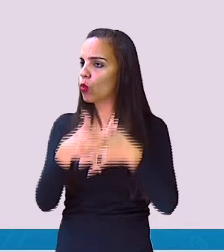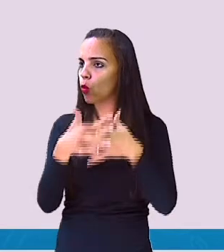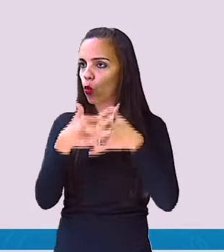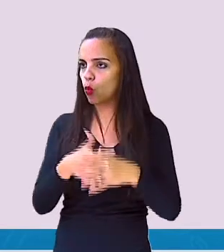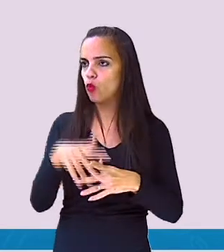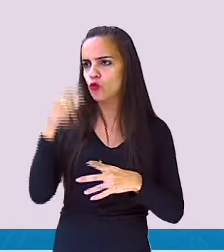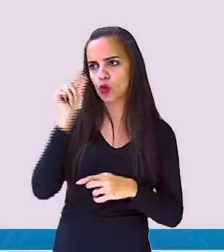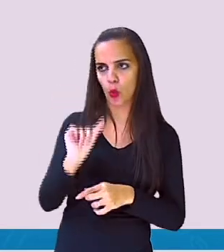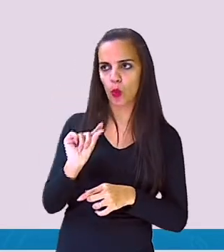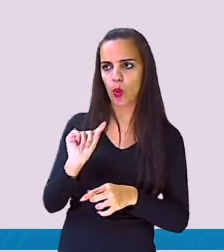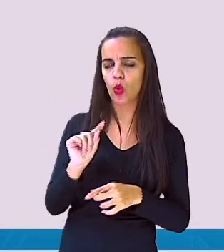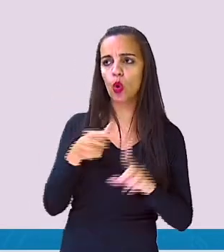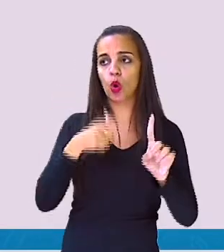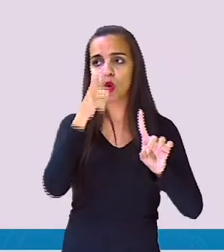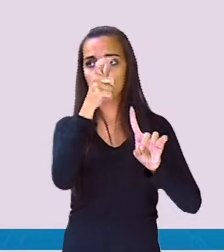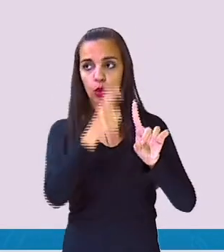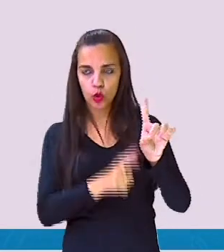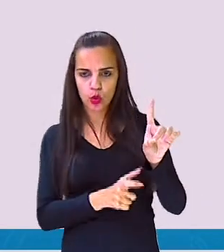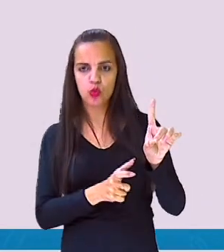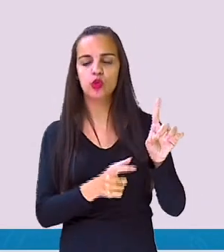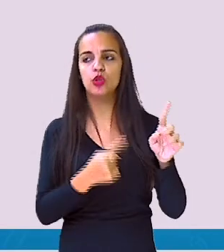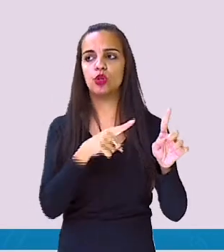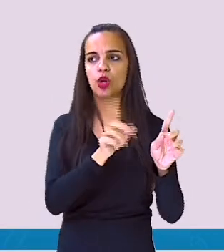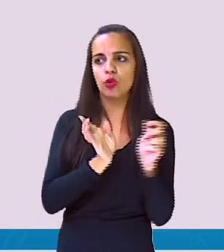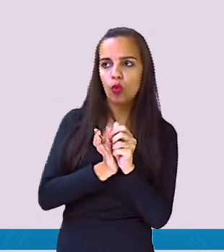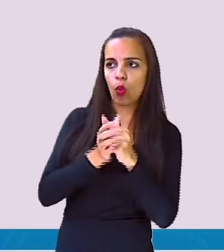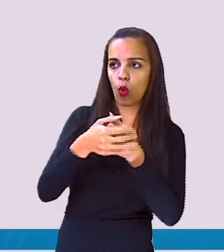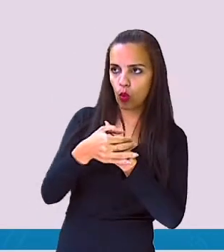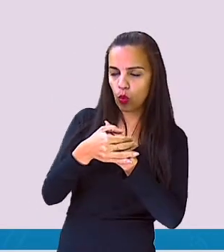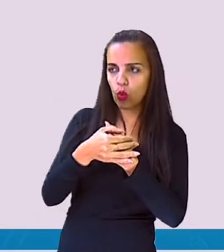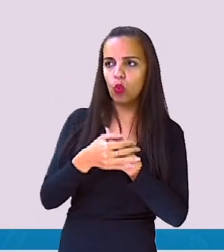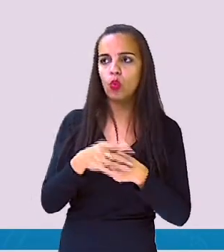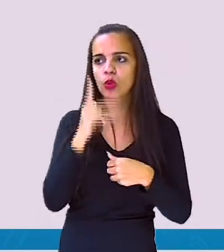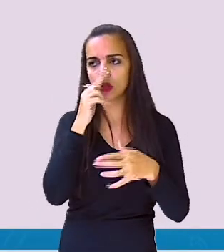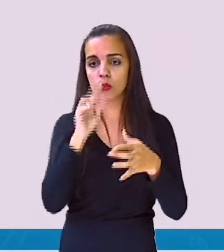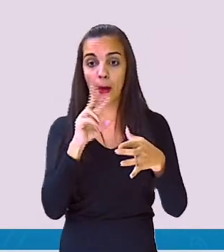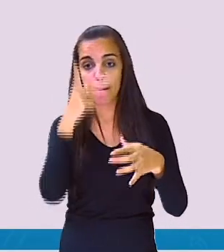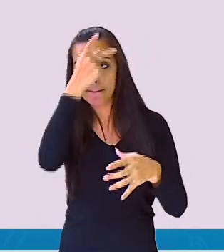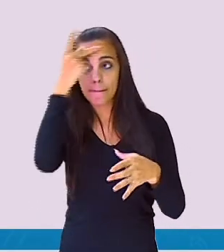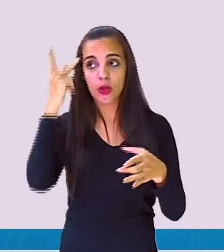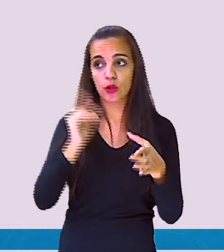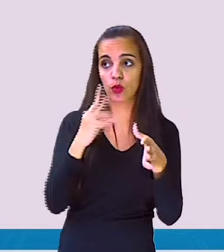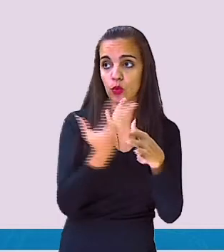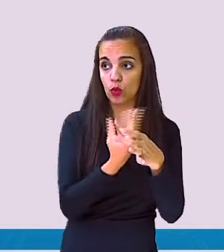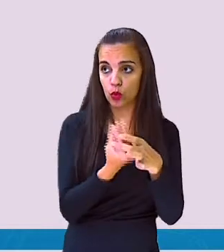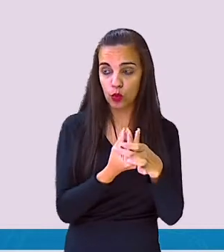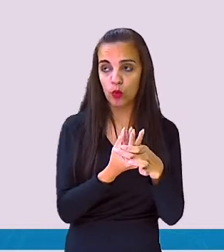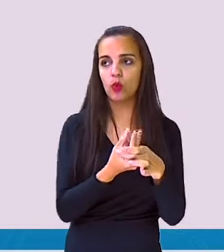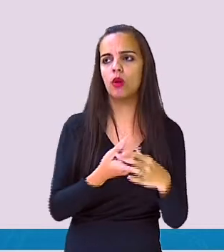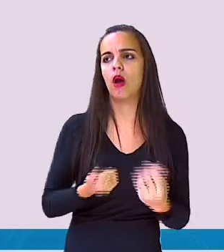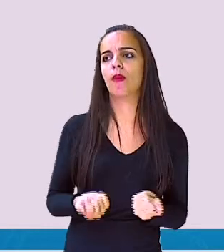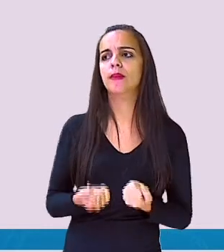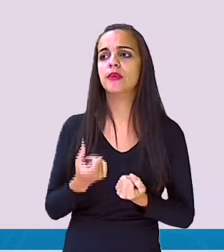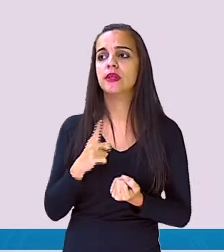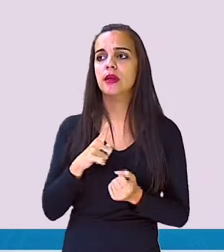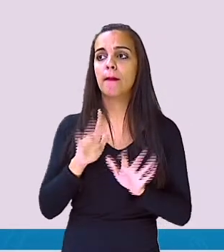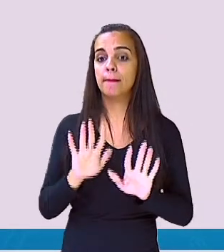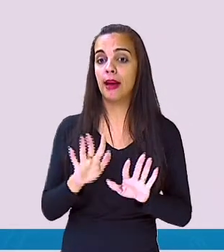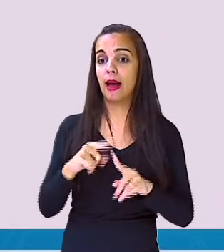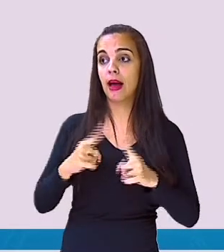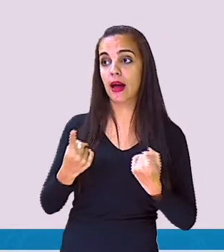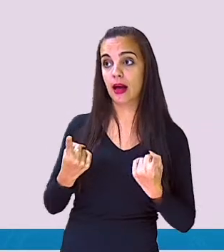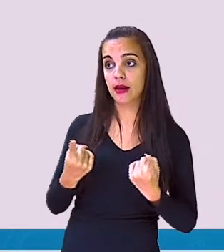Porque o sujeito oculto, ele também pode ter a terceira pessoa do plural para representar, né?